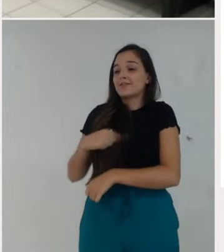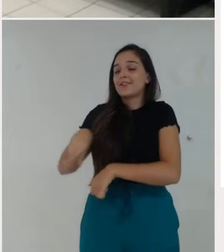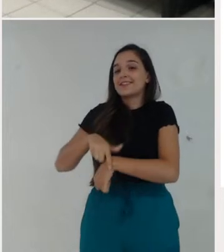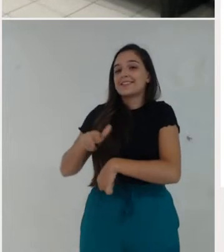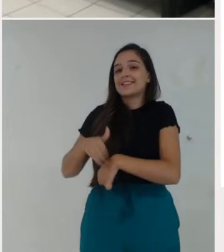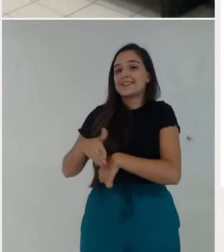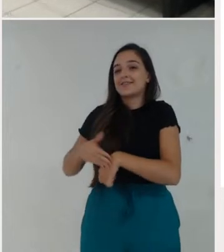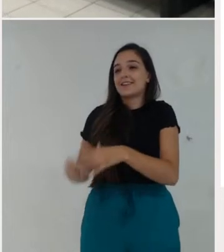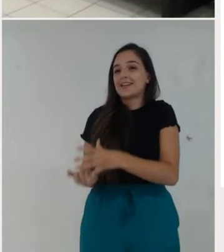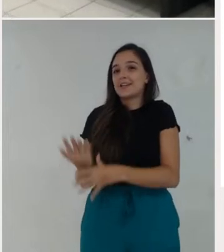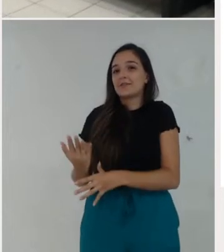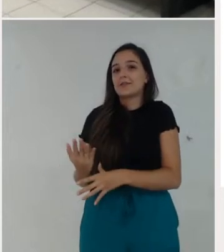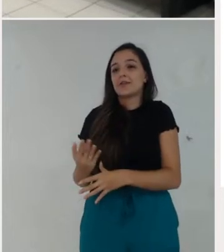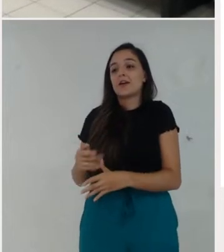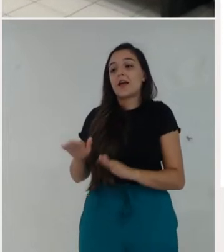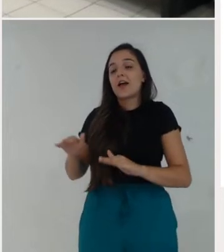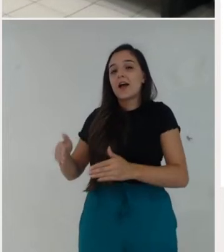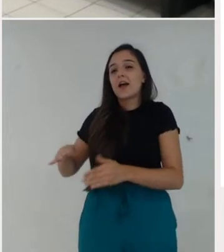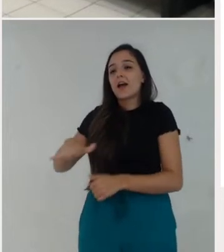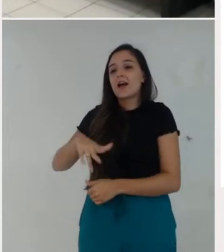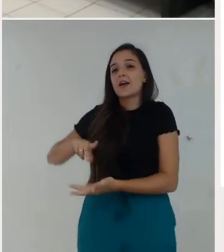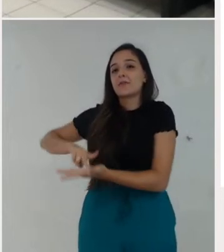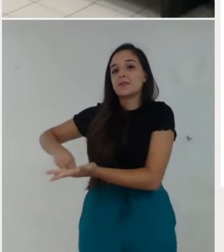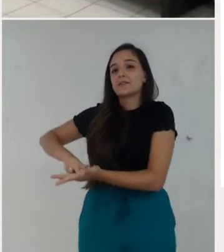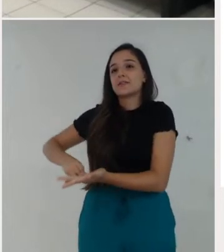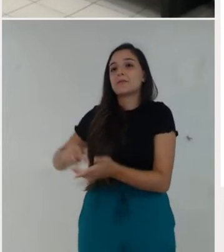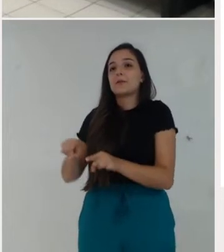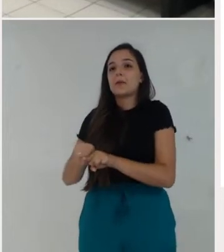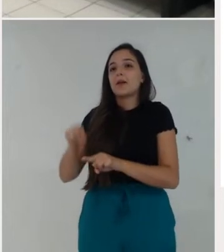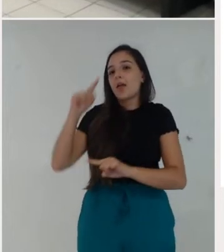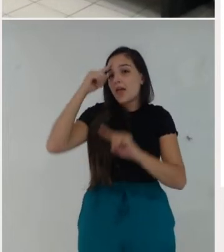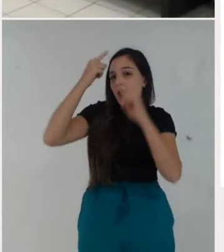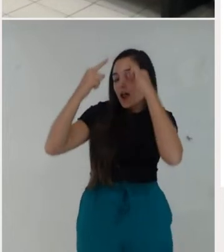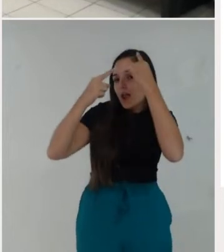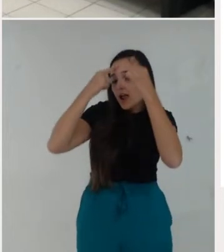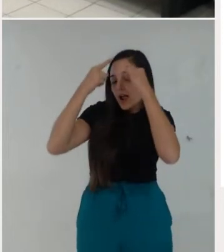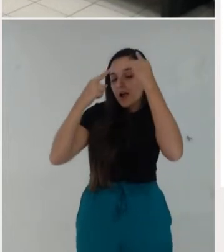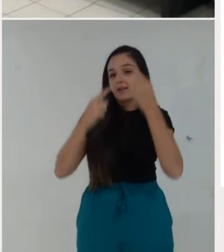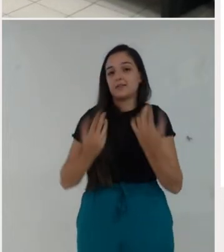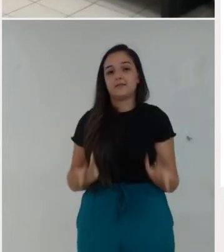a sessão de tradução e criação.